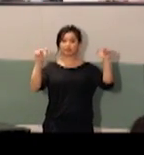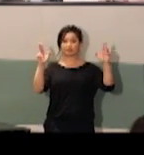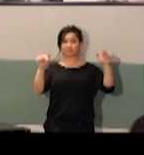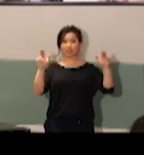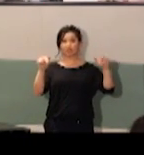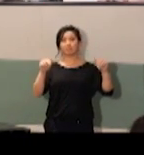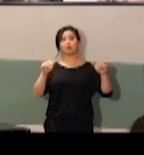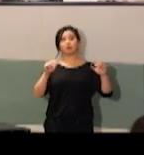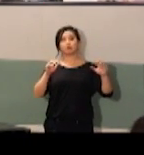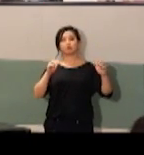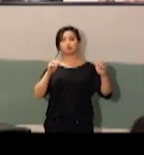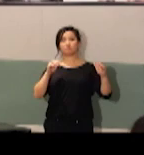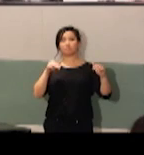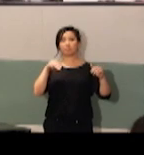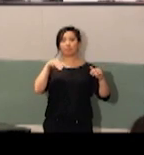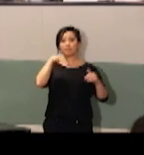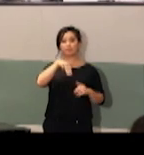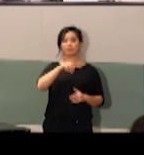Hollenberg.